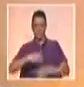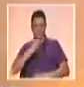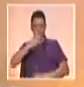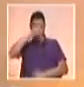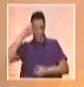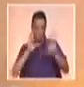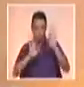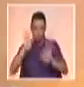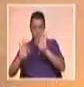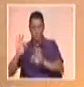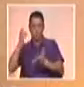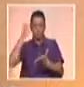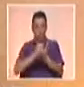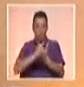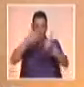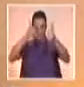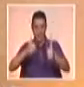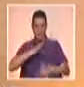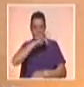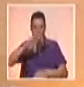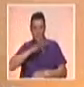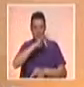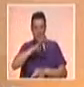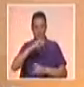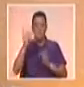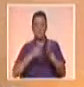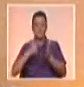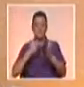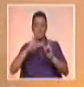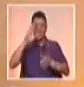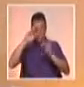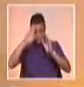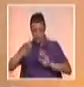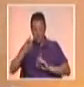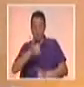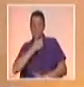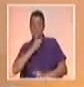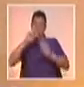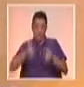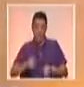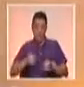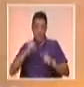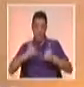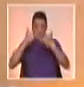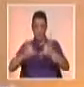dificuldade em escolher o seguro certo para si e para a família. O que é preciso saber na hora de tomar uma decisão? É o